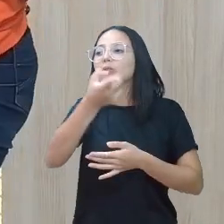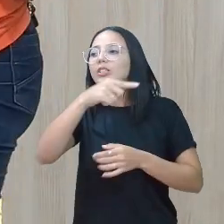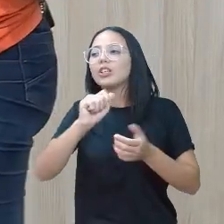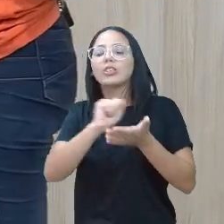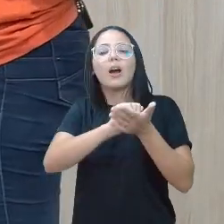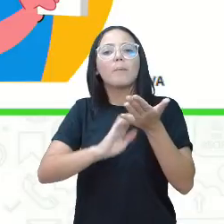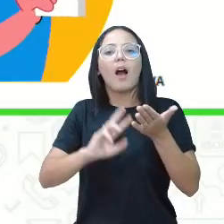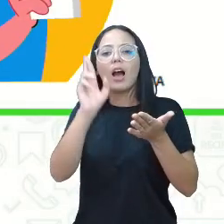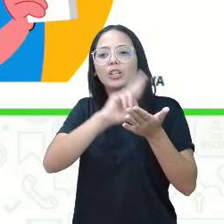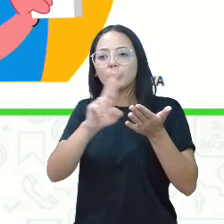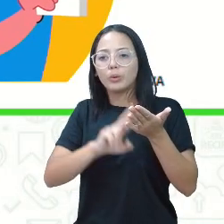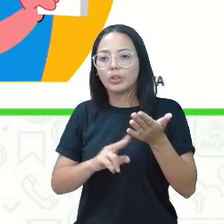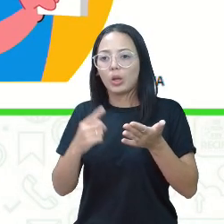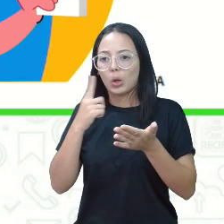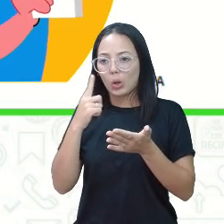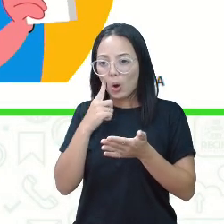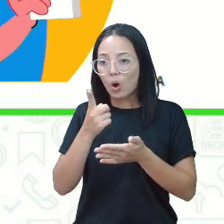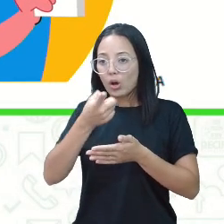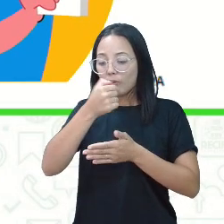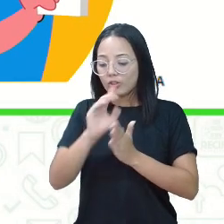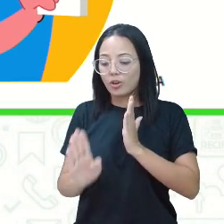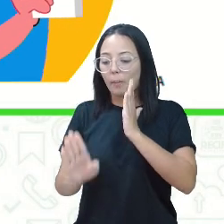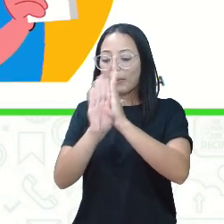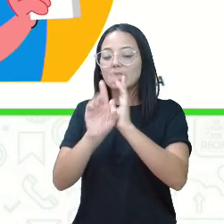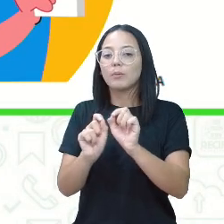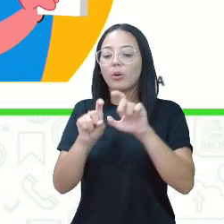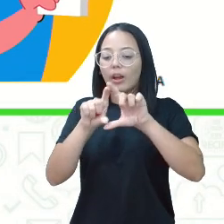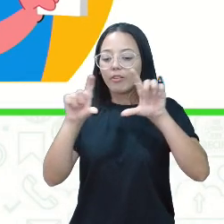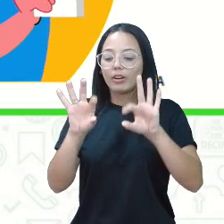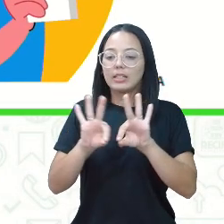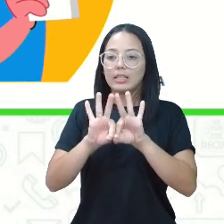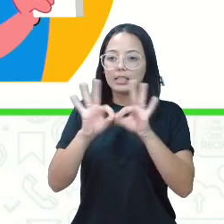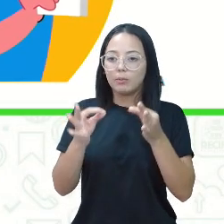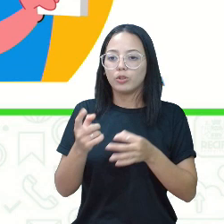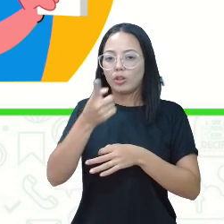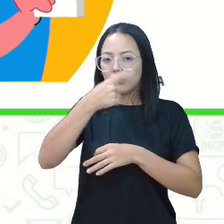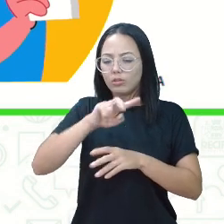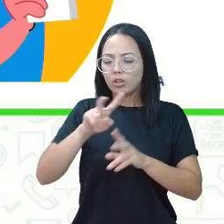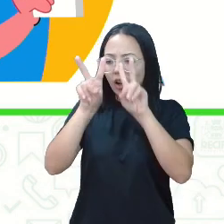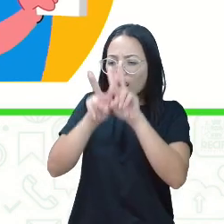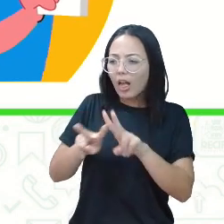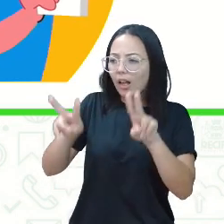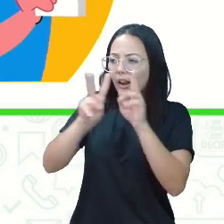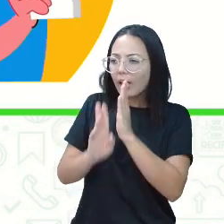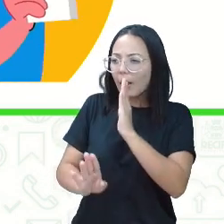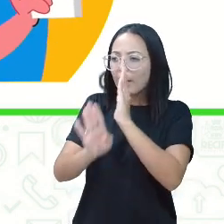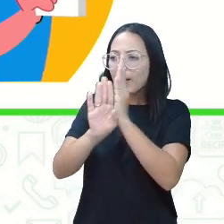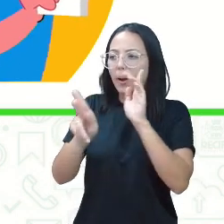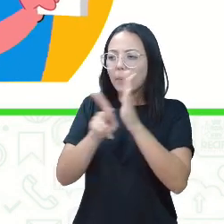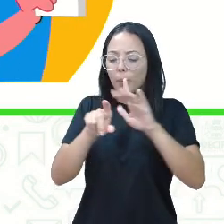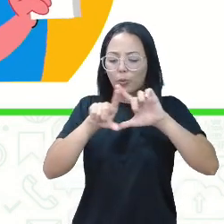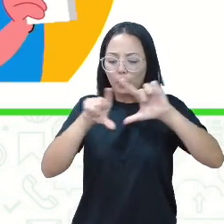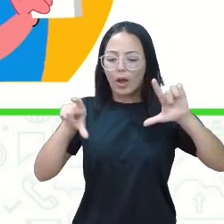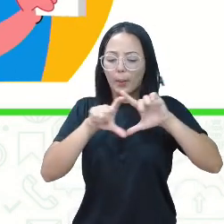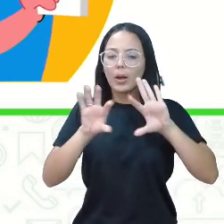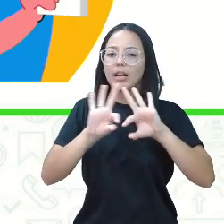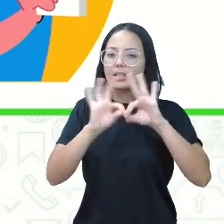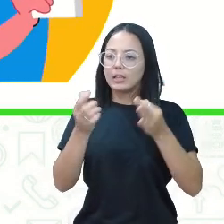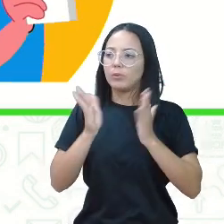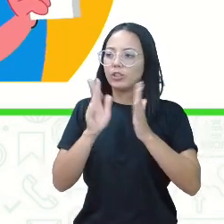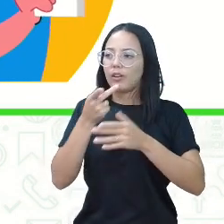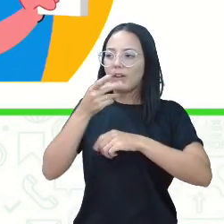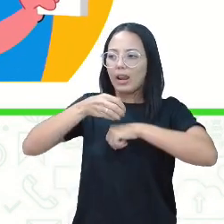desafio? Questão 1, identifique o período simples. Então, vocês vão identificar aquele período simples, que eu já dei